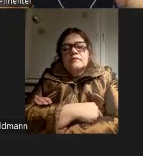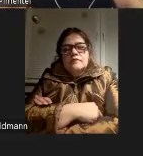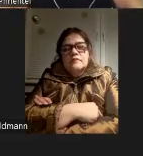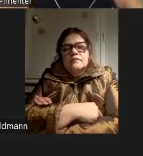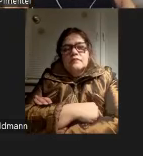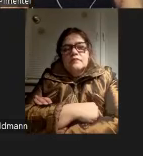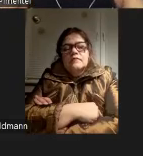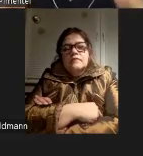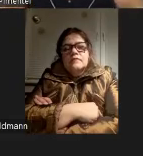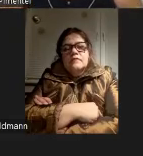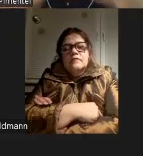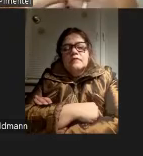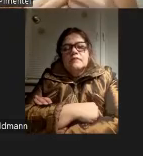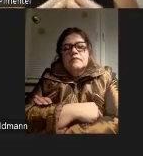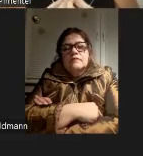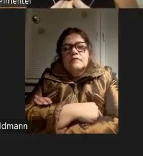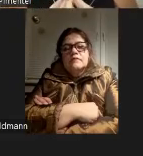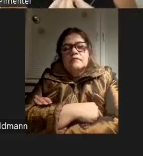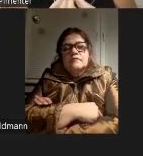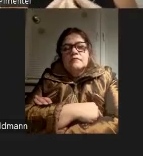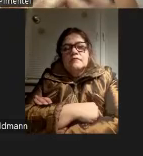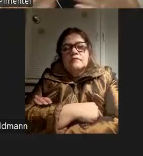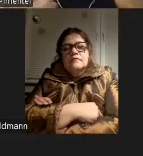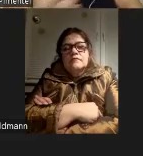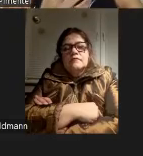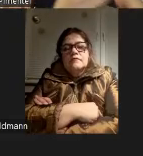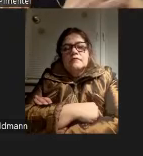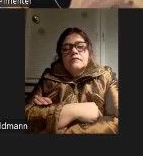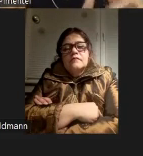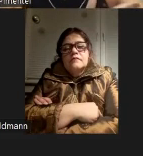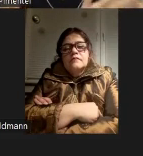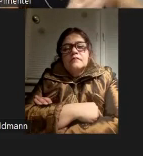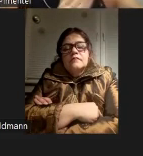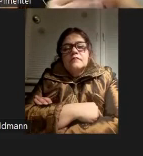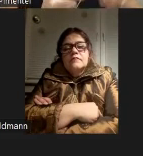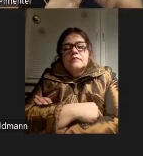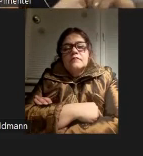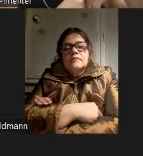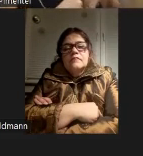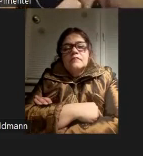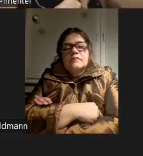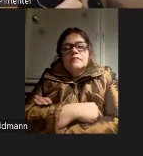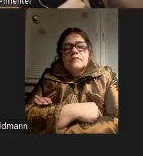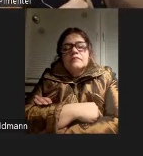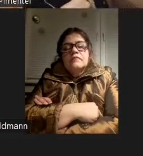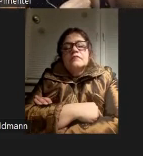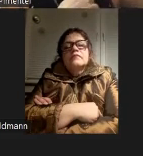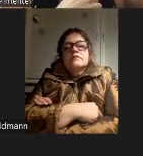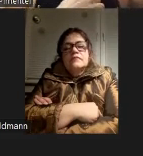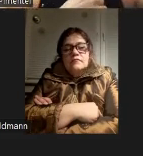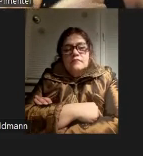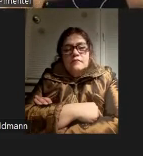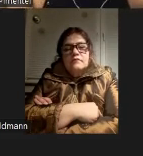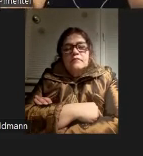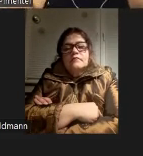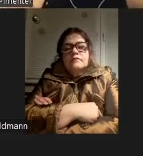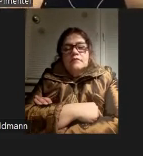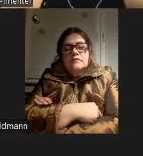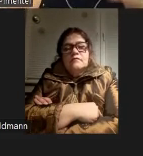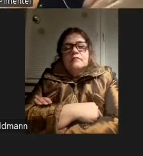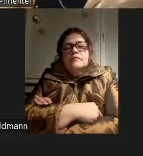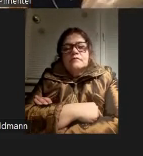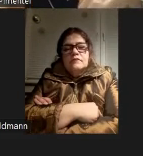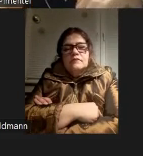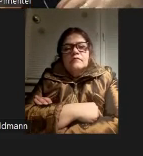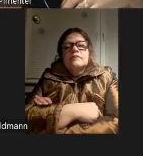se depositam, onde eles ficam lá armazenados, a gente vai ter aí as doenças neurodegenerativas, beta-amiloides numa